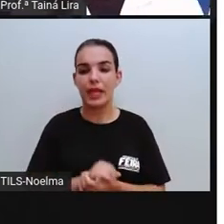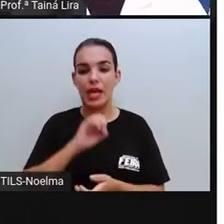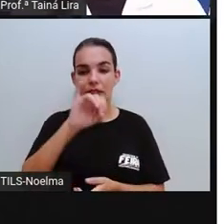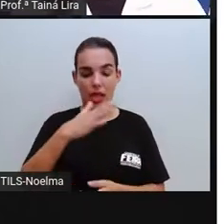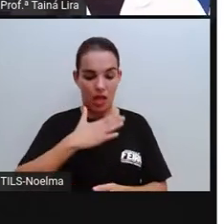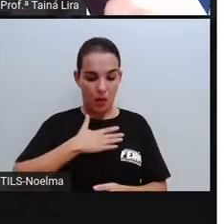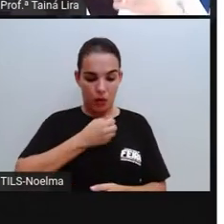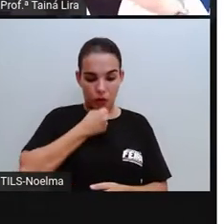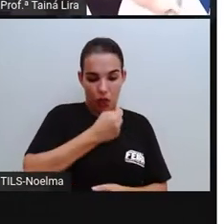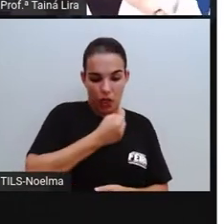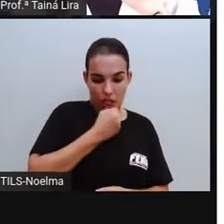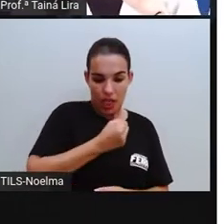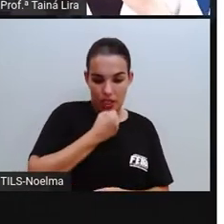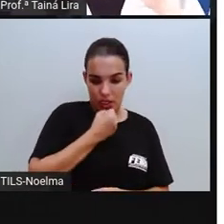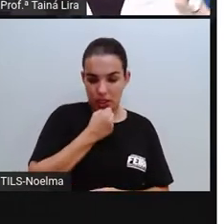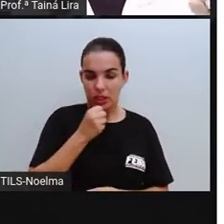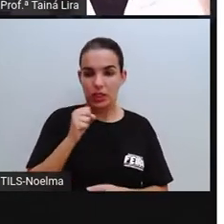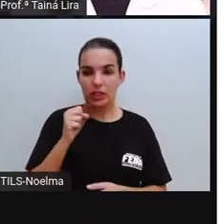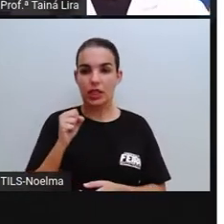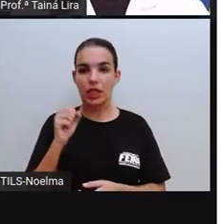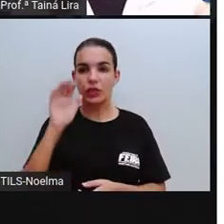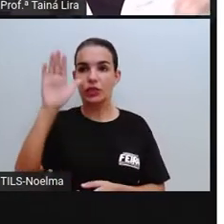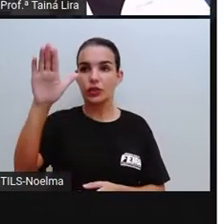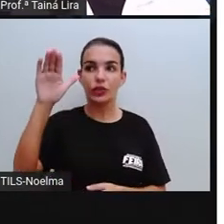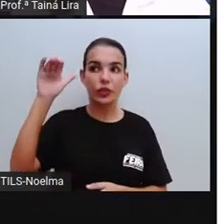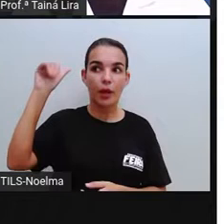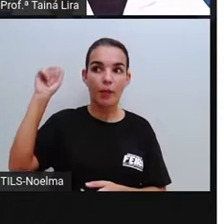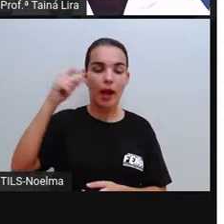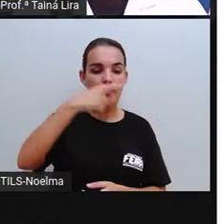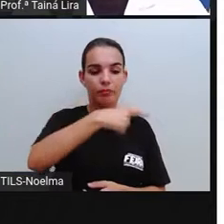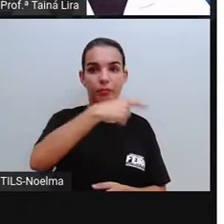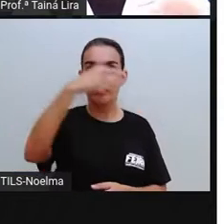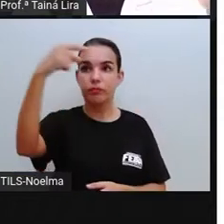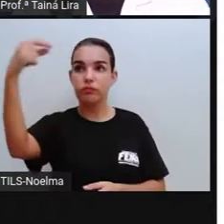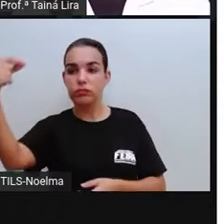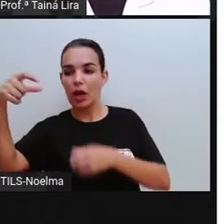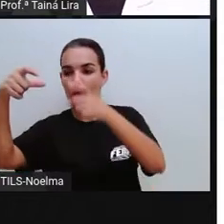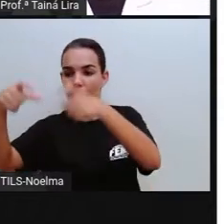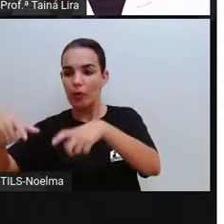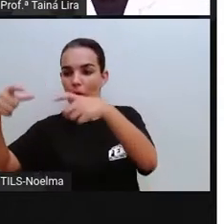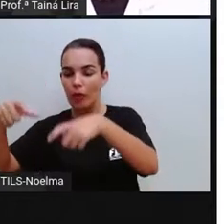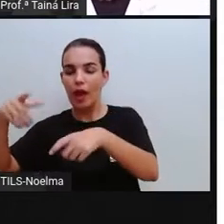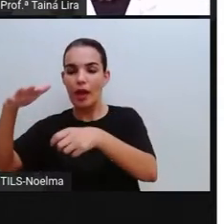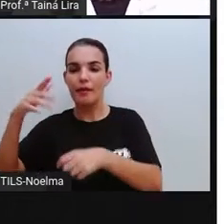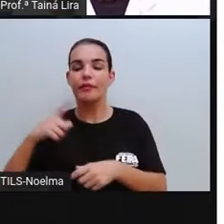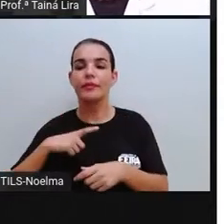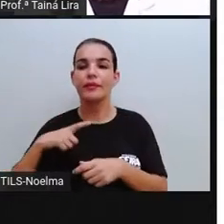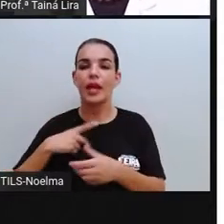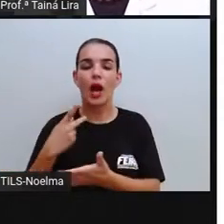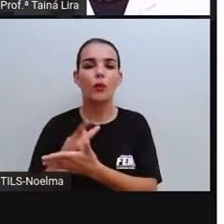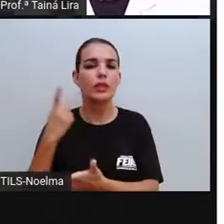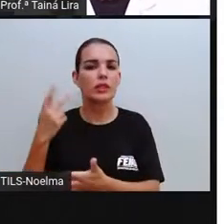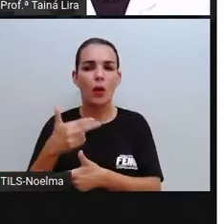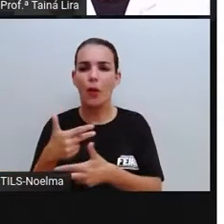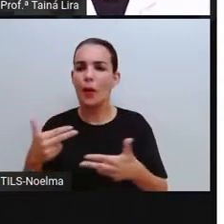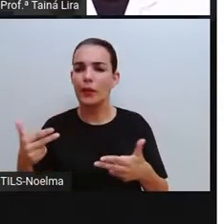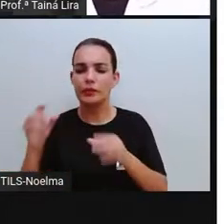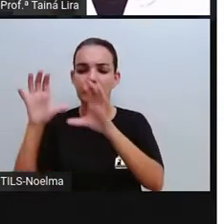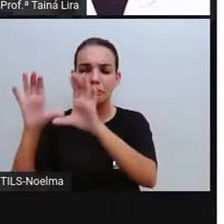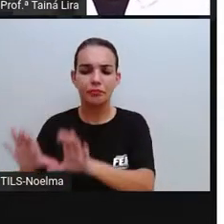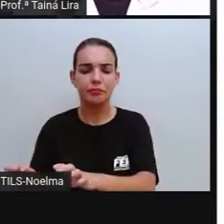que recebe ali um chamado para ir em determinado local cobrir alguma coisa que aconteceu ali,